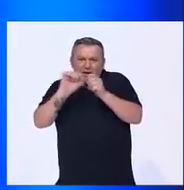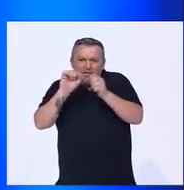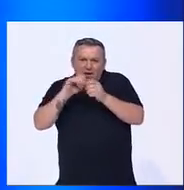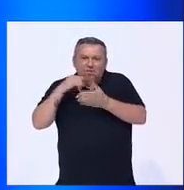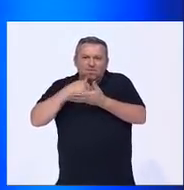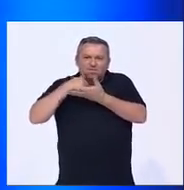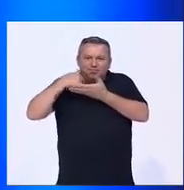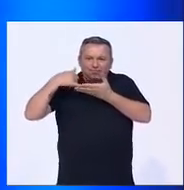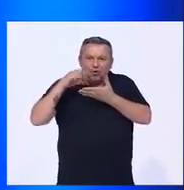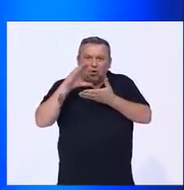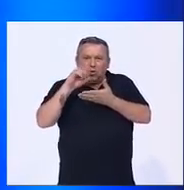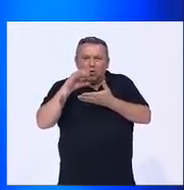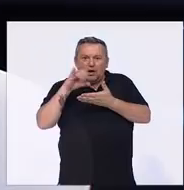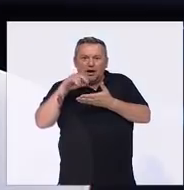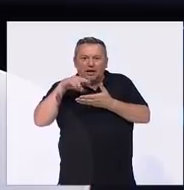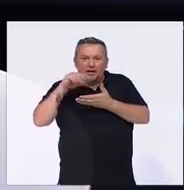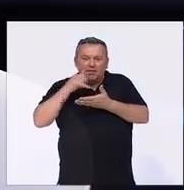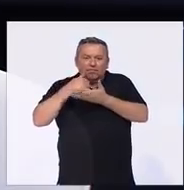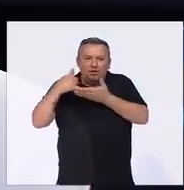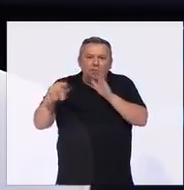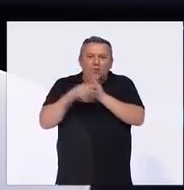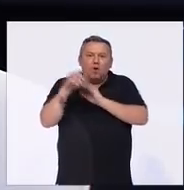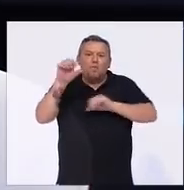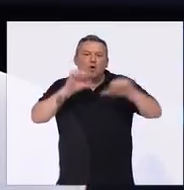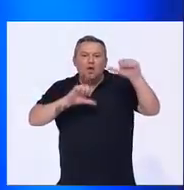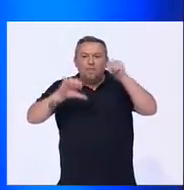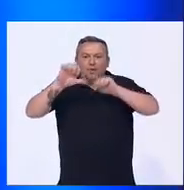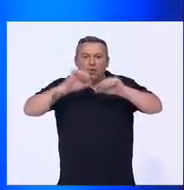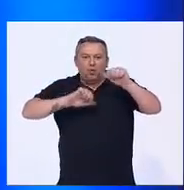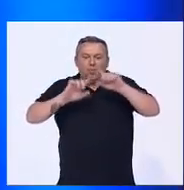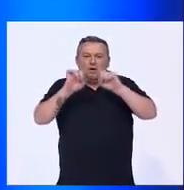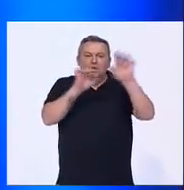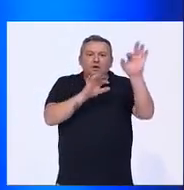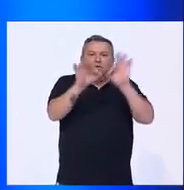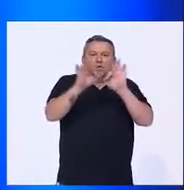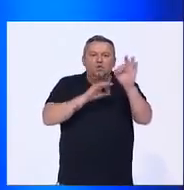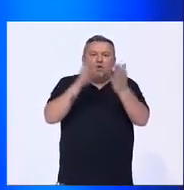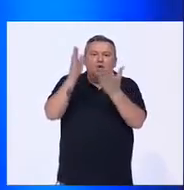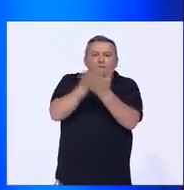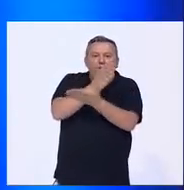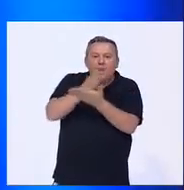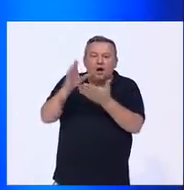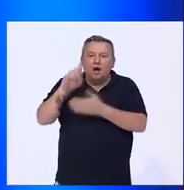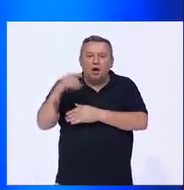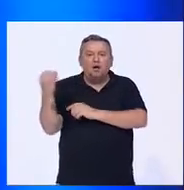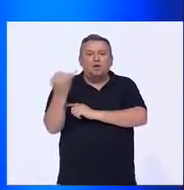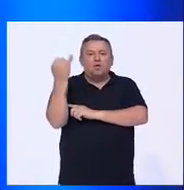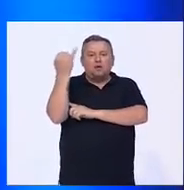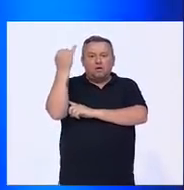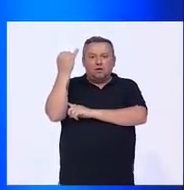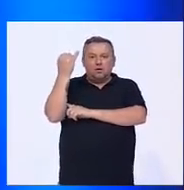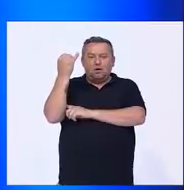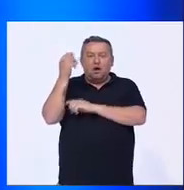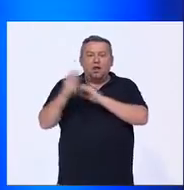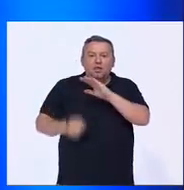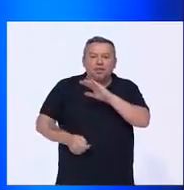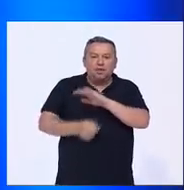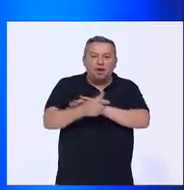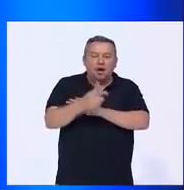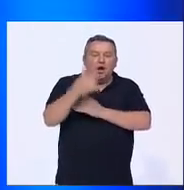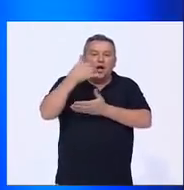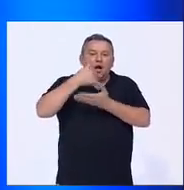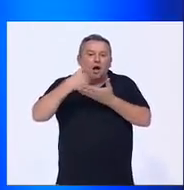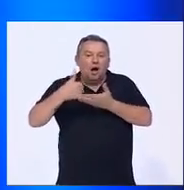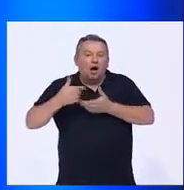cocaína, por exemplo, que são os produtos químicos. Então, esse controle de fronteira é fundamental. Tráfico de drogas, tráfico